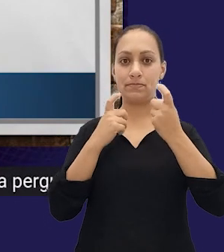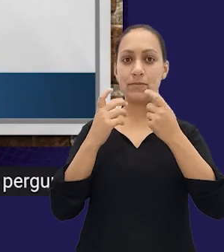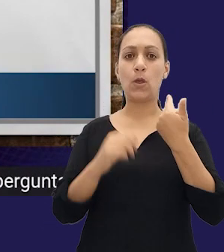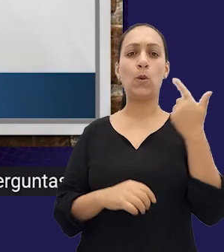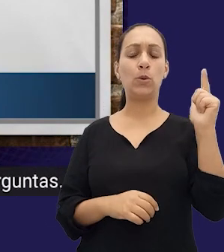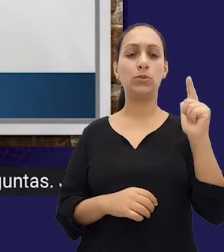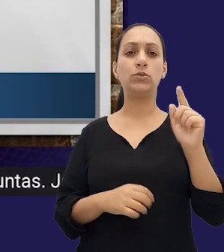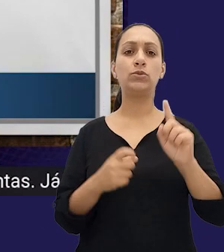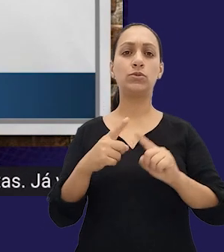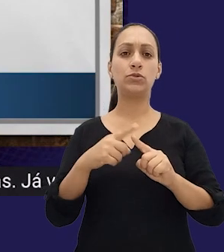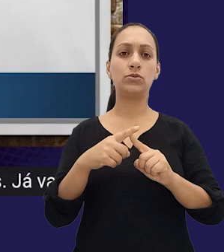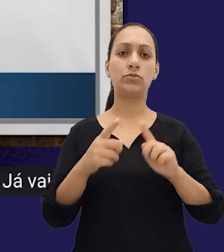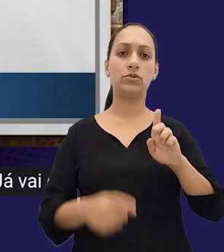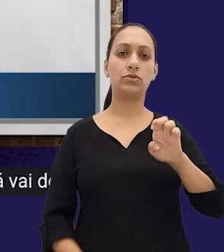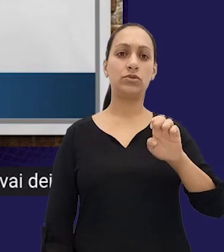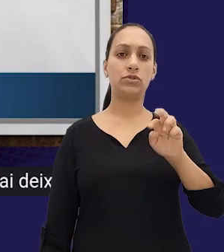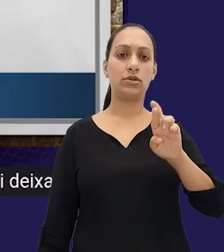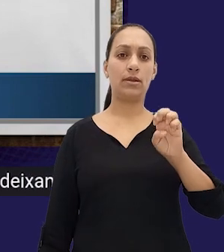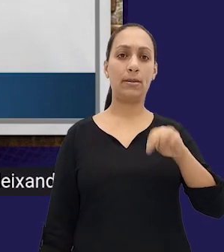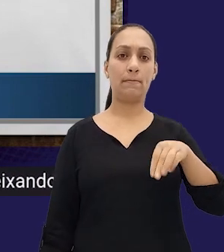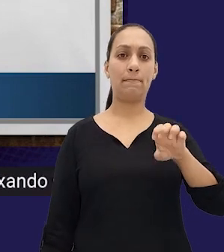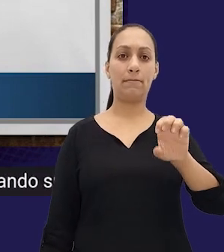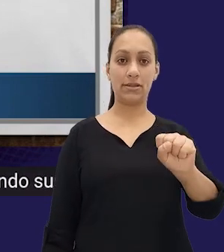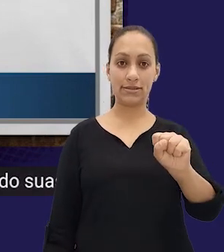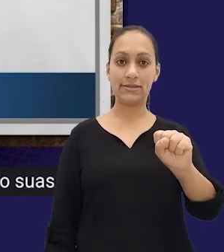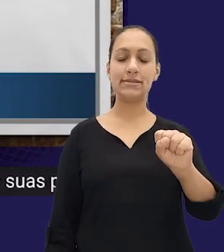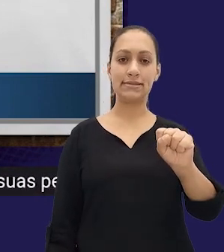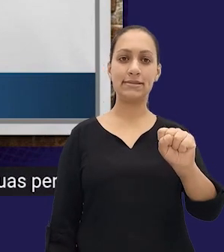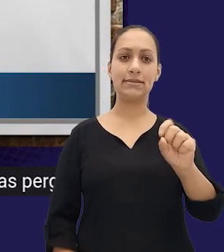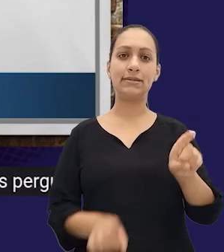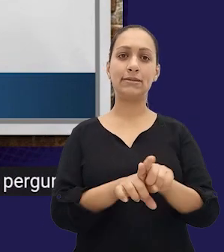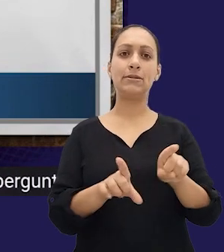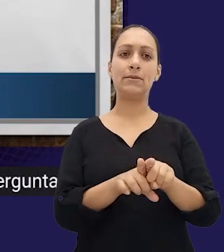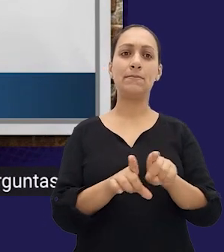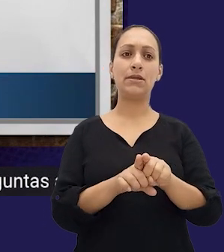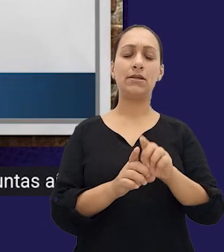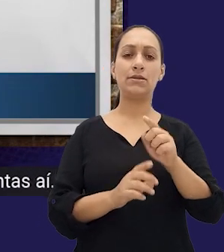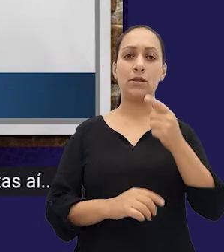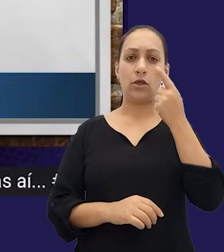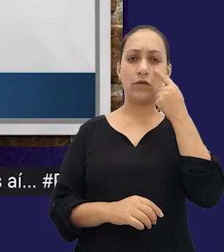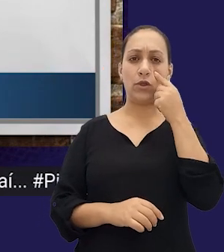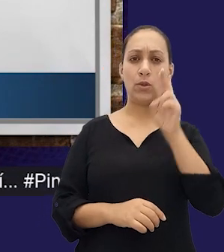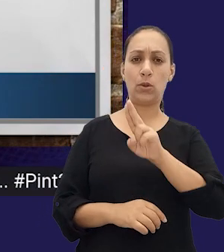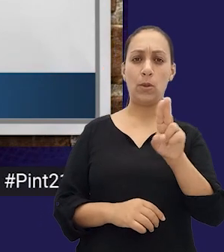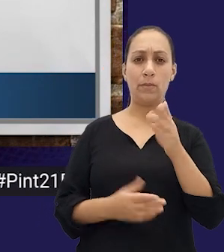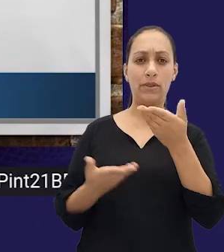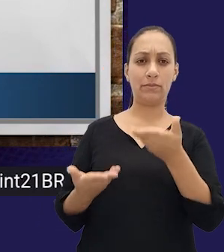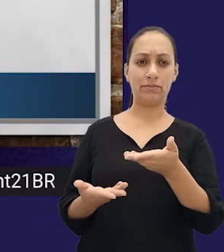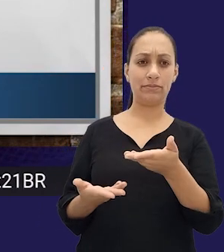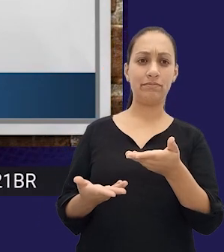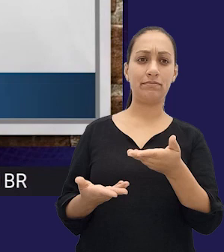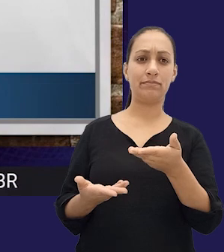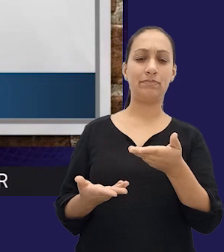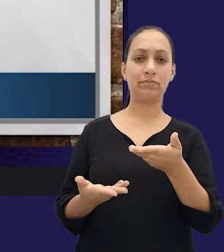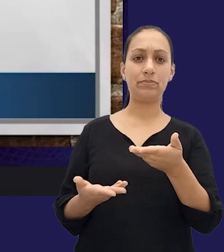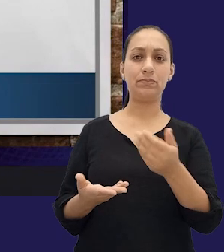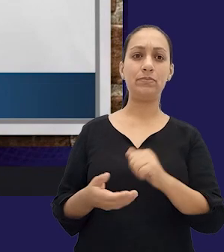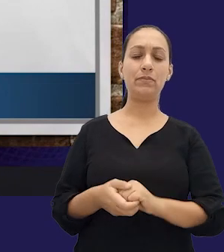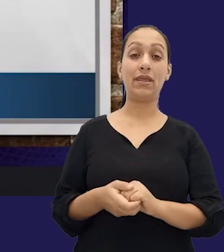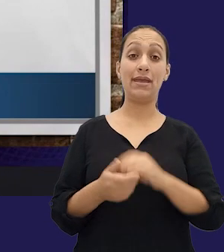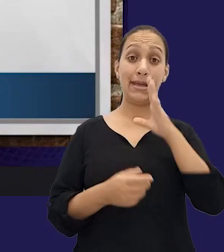são considerados de prioridade alta, tá? E a gente tem o enterococo resistente à vancomicina, o Staphylococcus